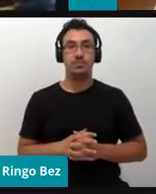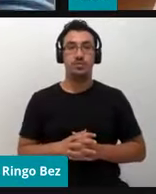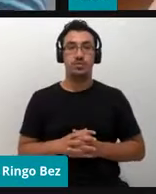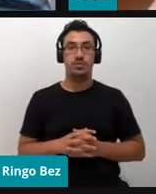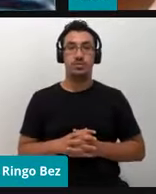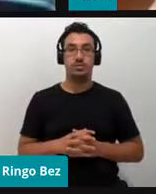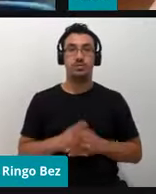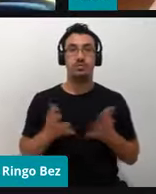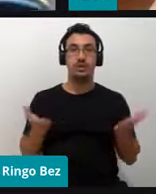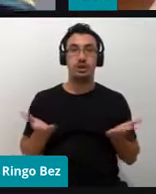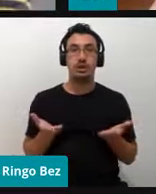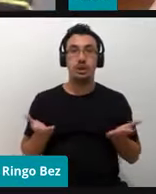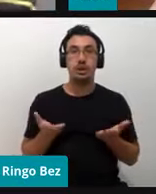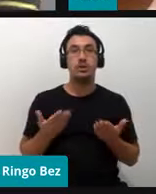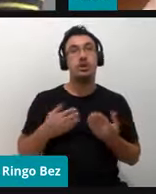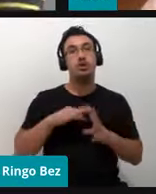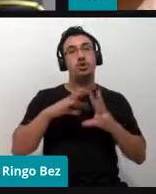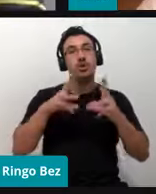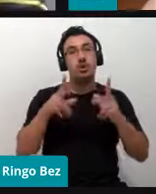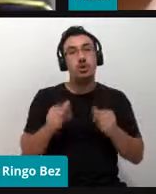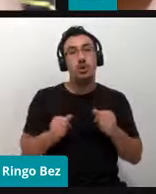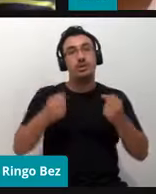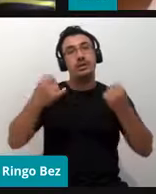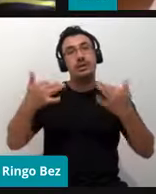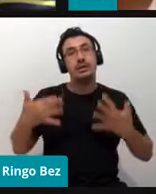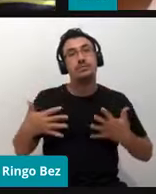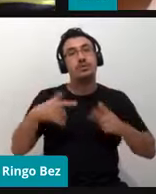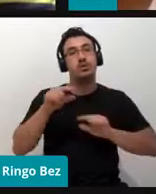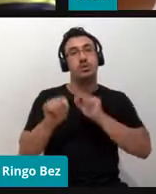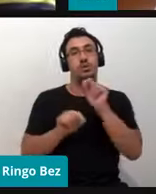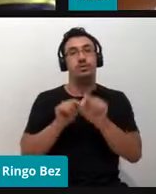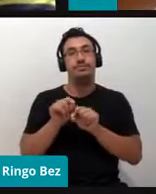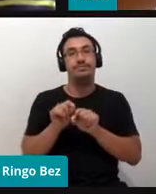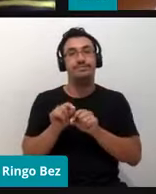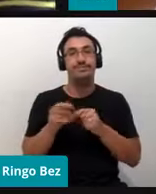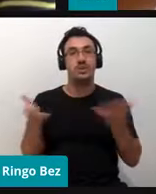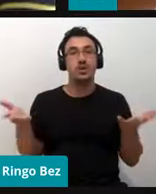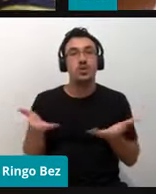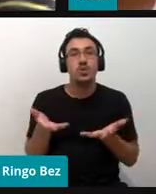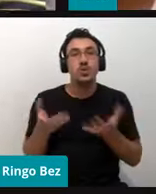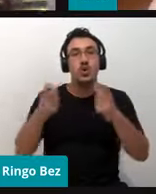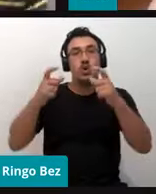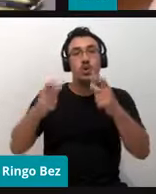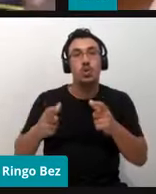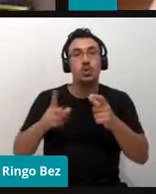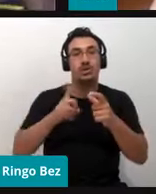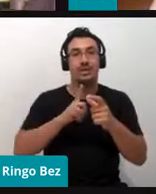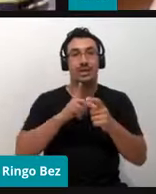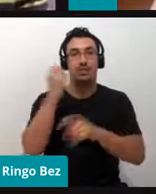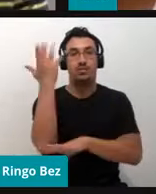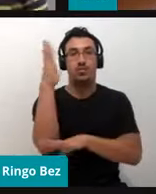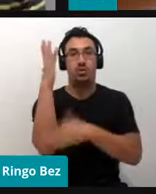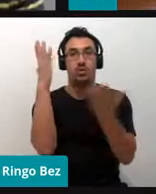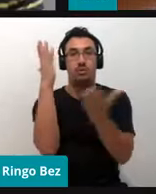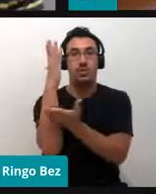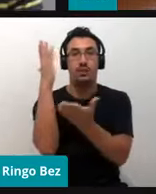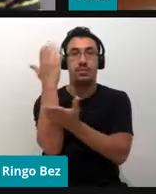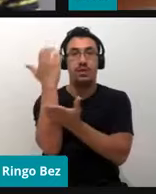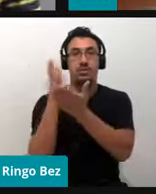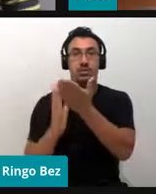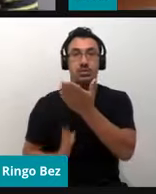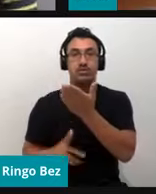Então, gente, tudo isso para dizer o seguinte, onde existe desmatamento, abre-se frentes